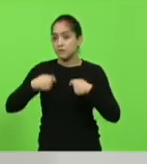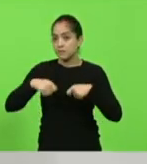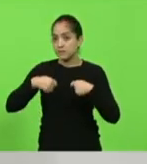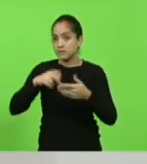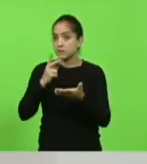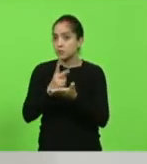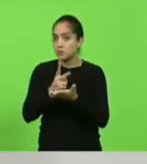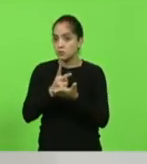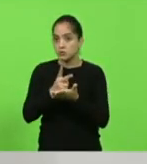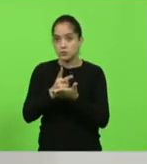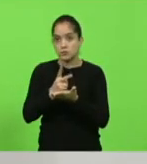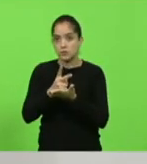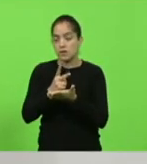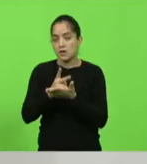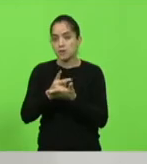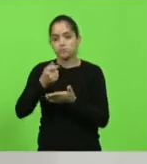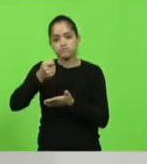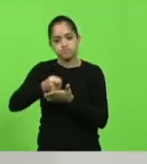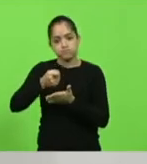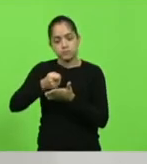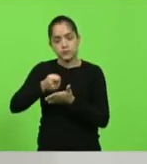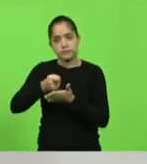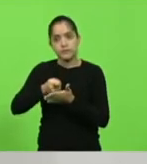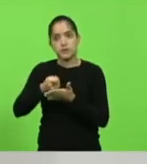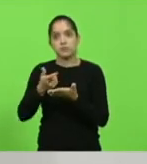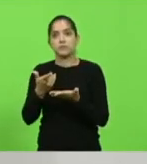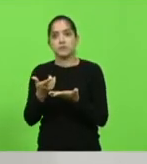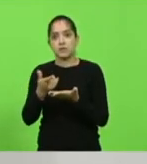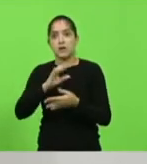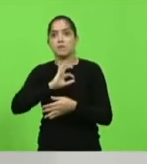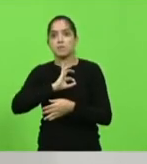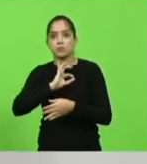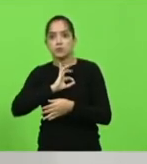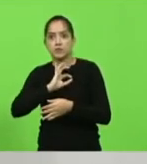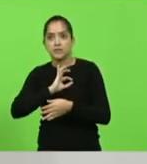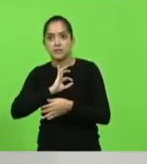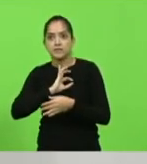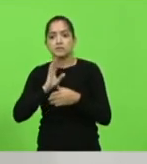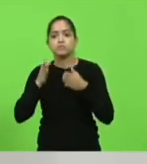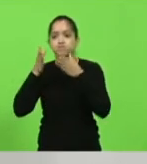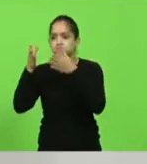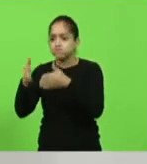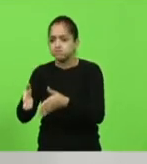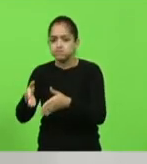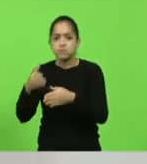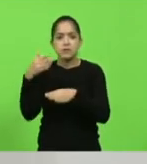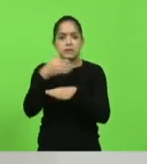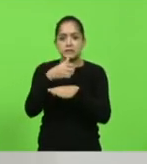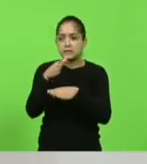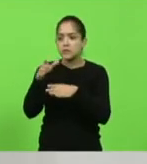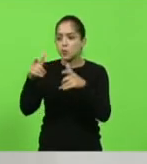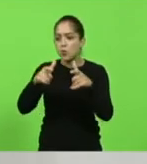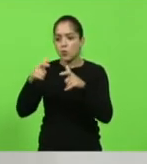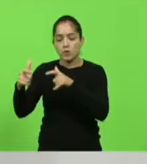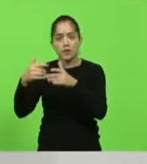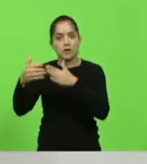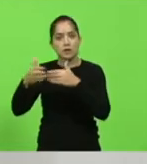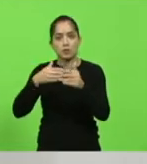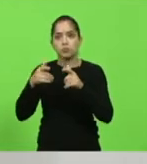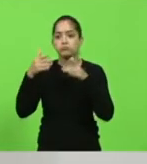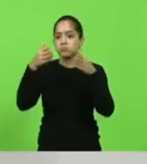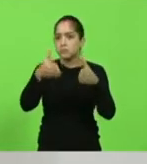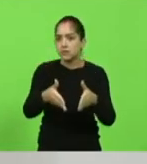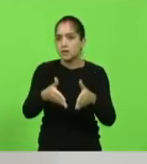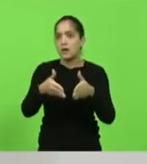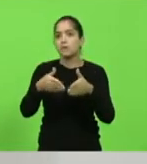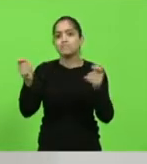continuar com esse Rigor e que a polícia possa chegar em qualquer local porque senão chegar